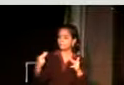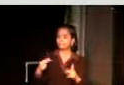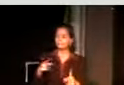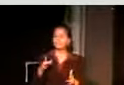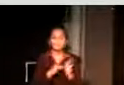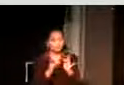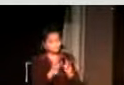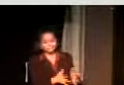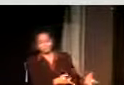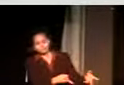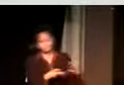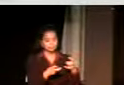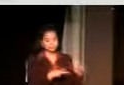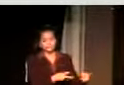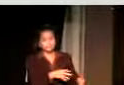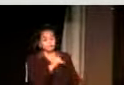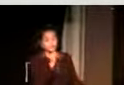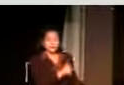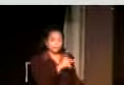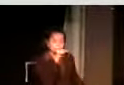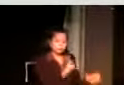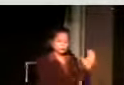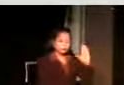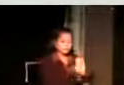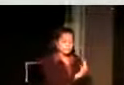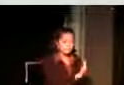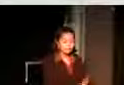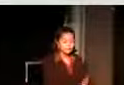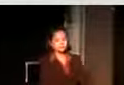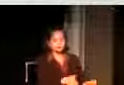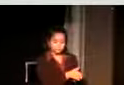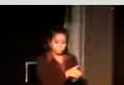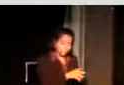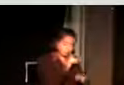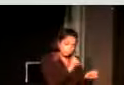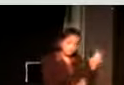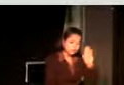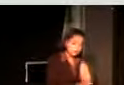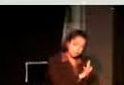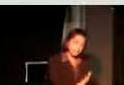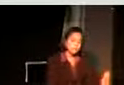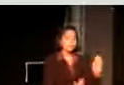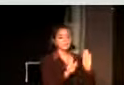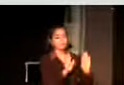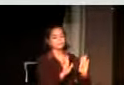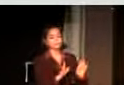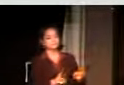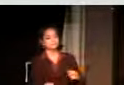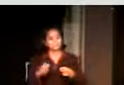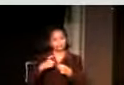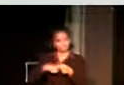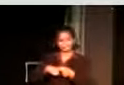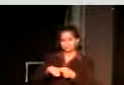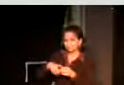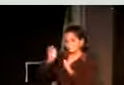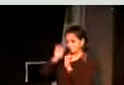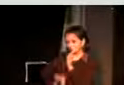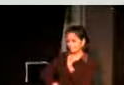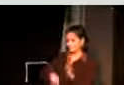sem ação Podemos ver isso voltando um pouquinho para Mateus Capítulo 9